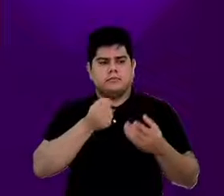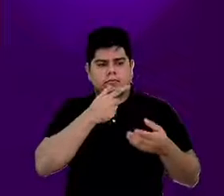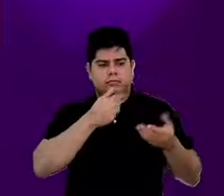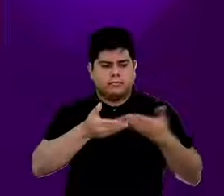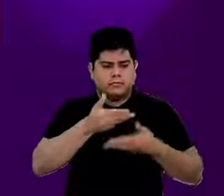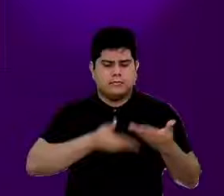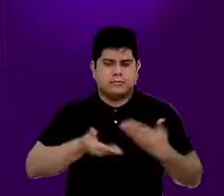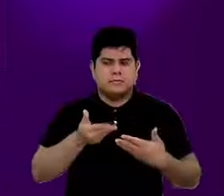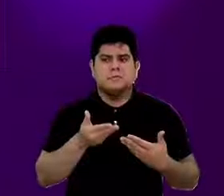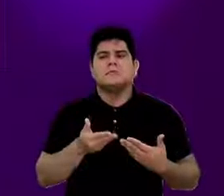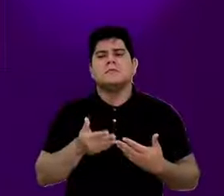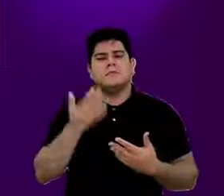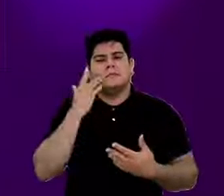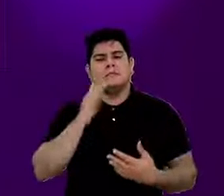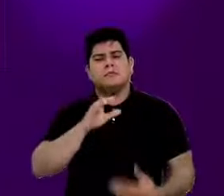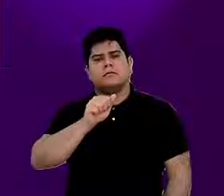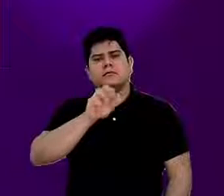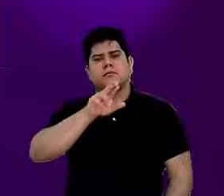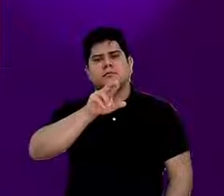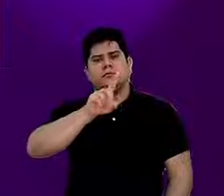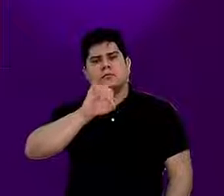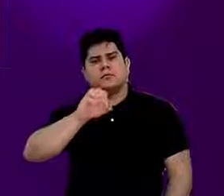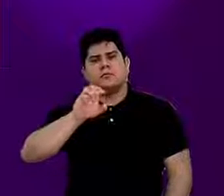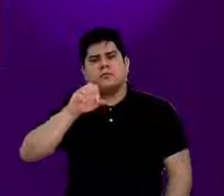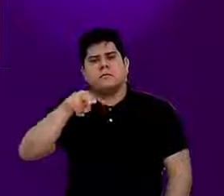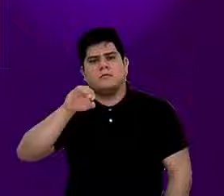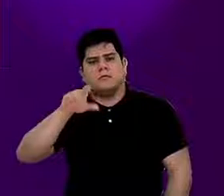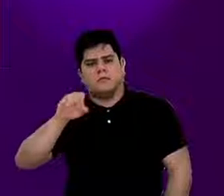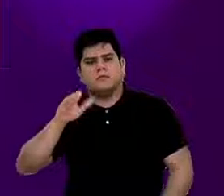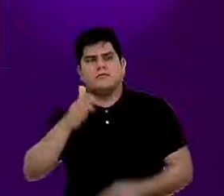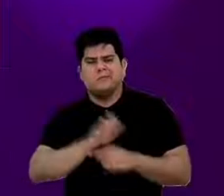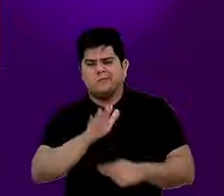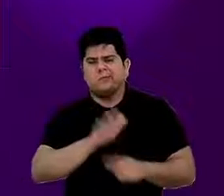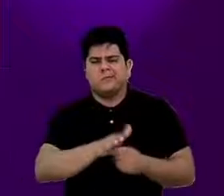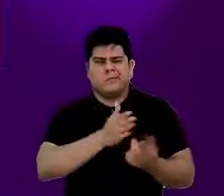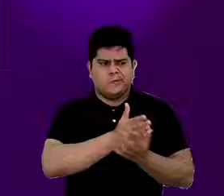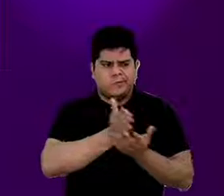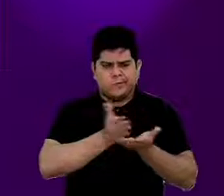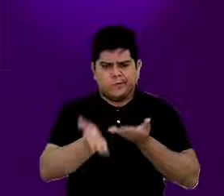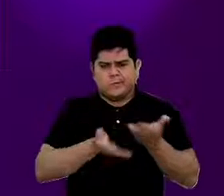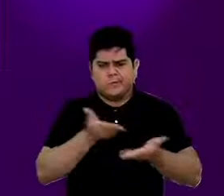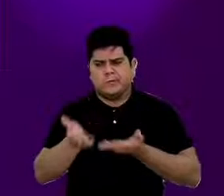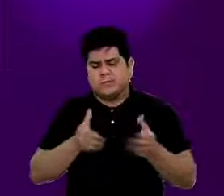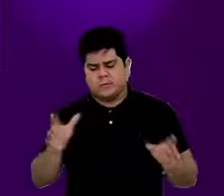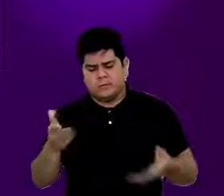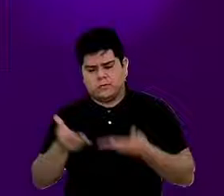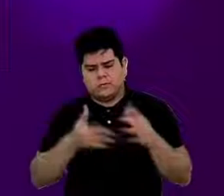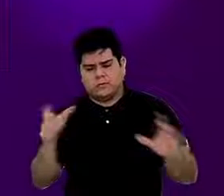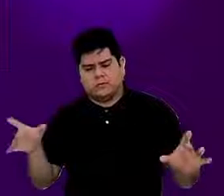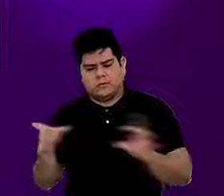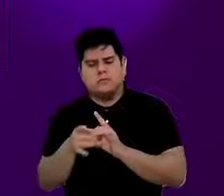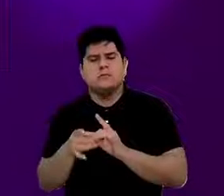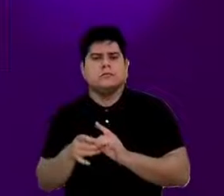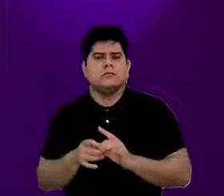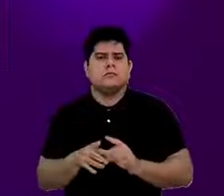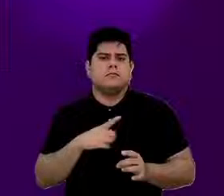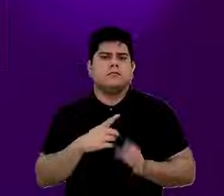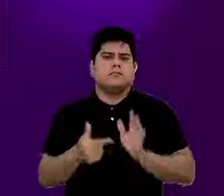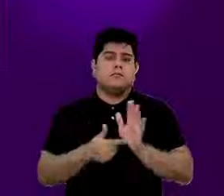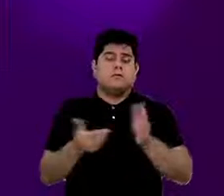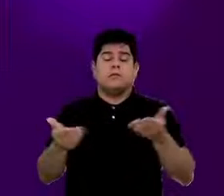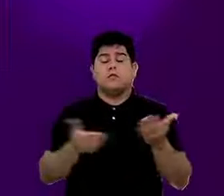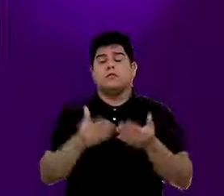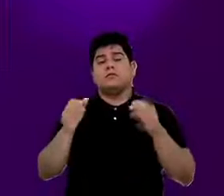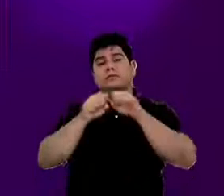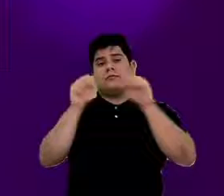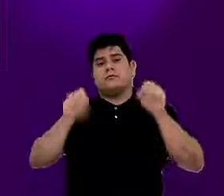vê que a cardio-oncologia ajudou muito nesse processo das linhas de cuidado e desse cuidado integrado que se manifesta hoje nos